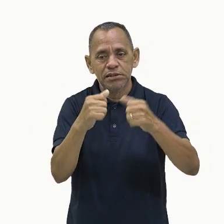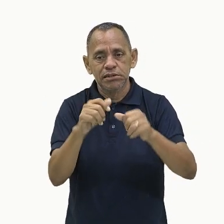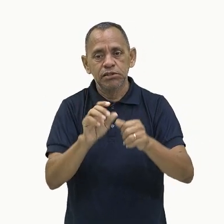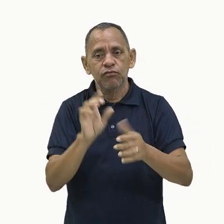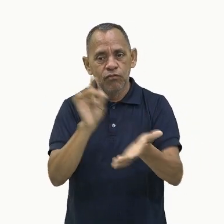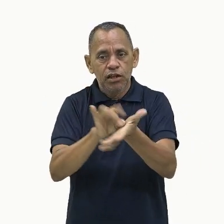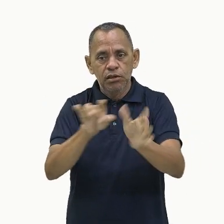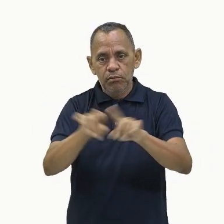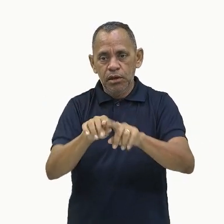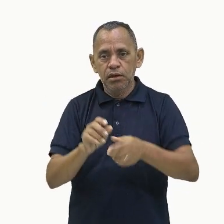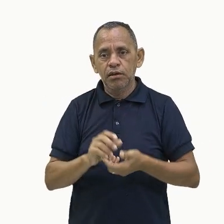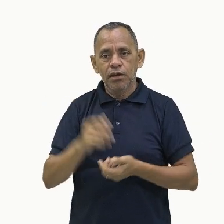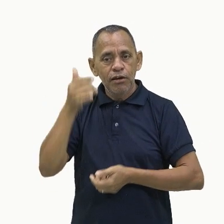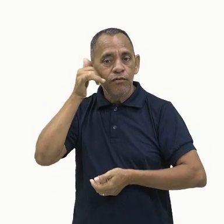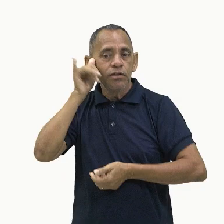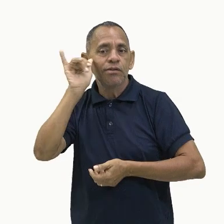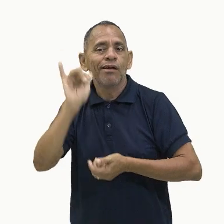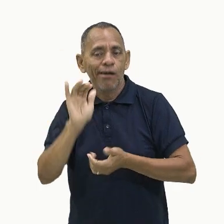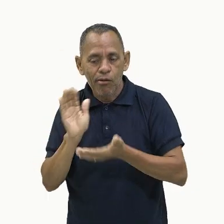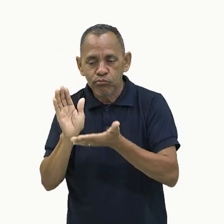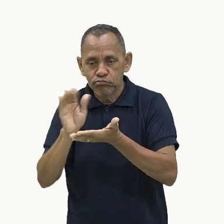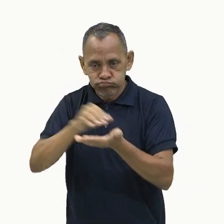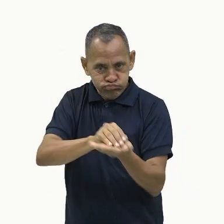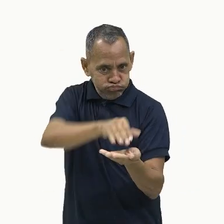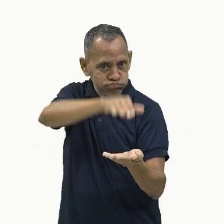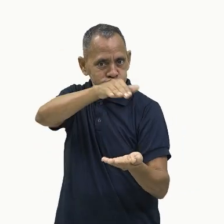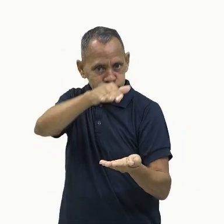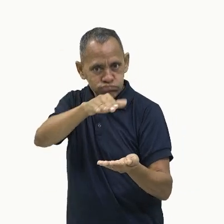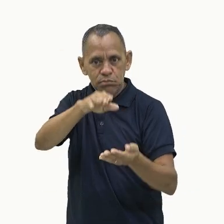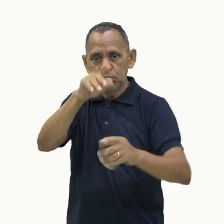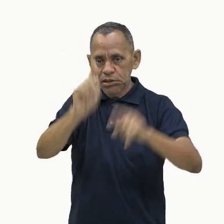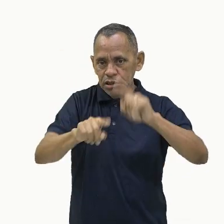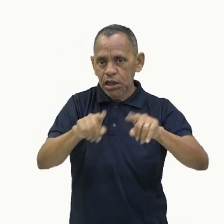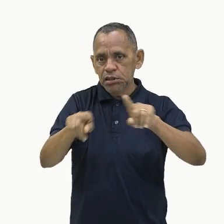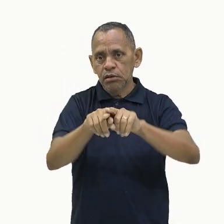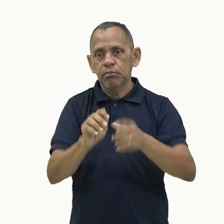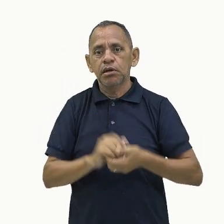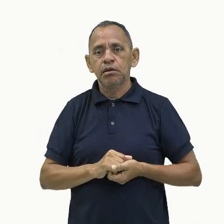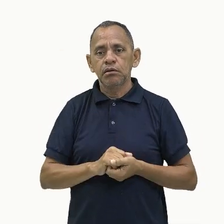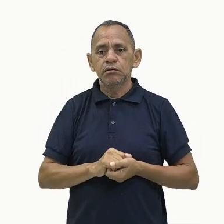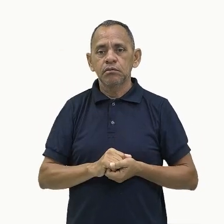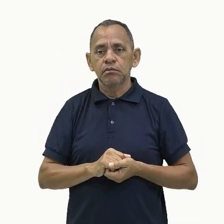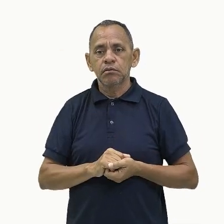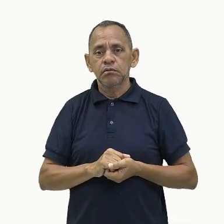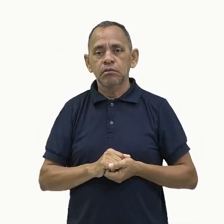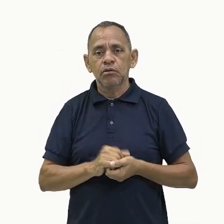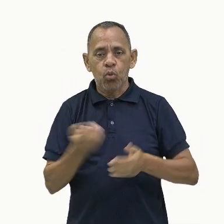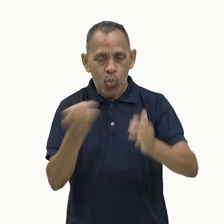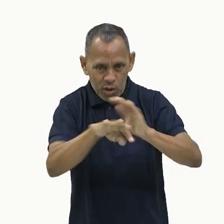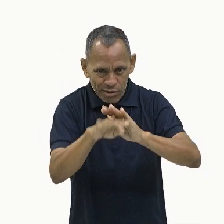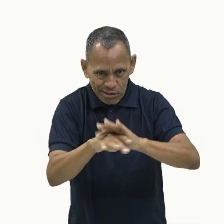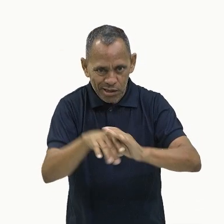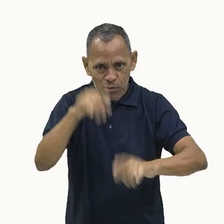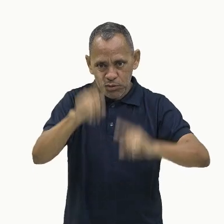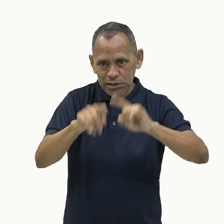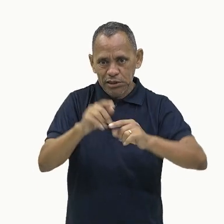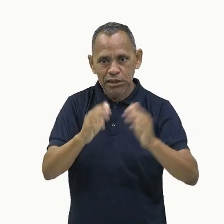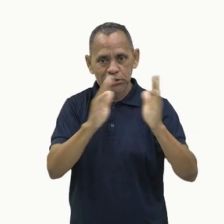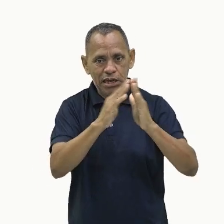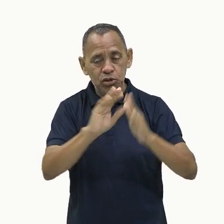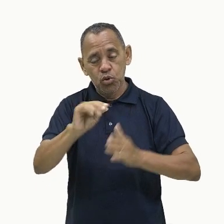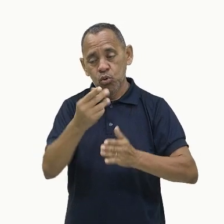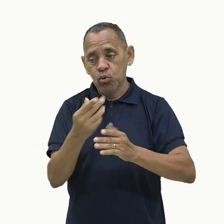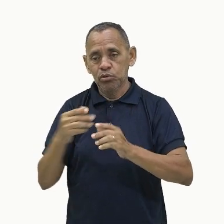evitando acúmulos. Exemplo, eliminar objetos sem uso em casa ou no trabalho. O